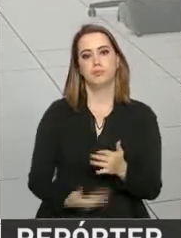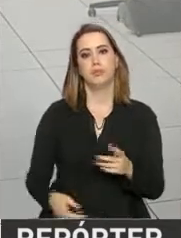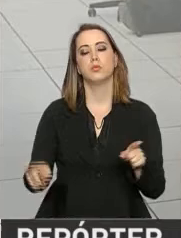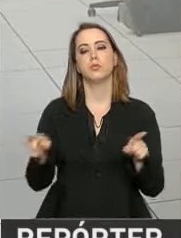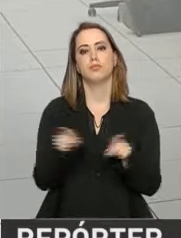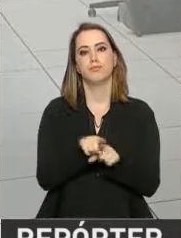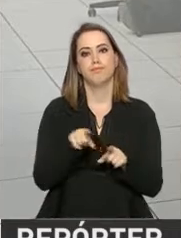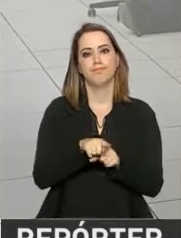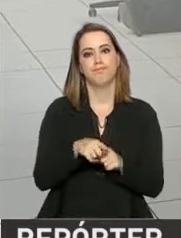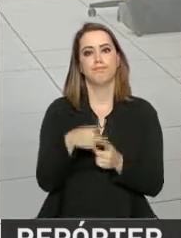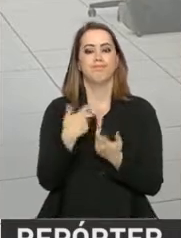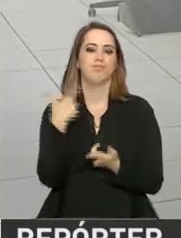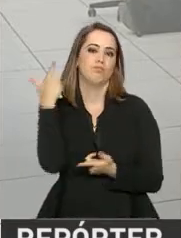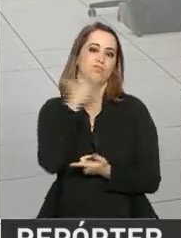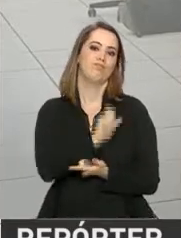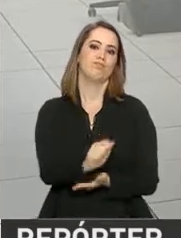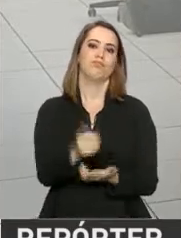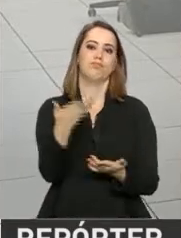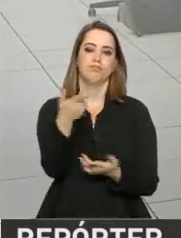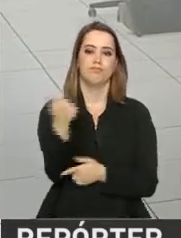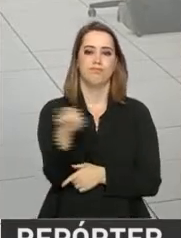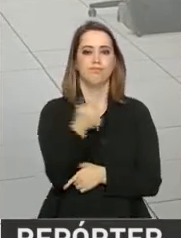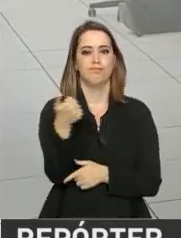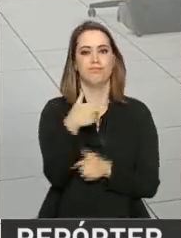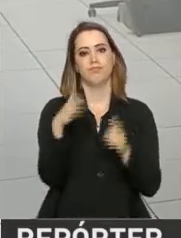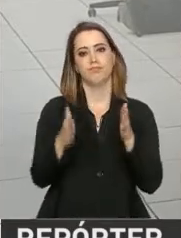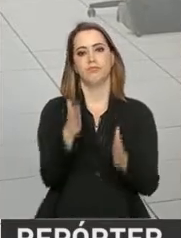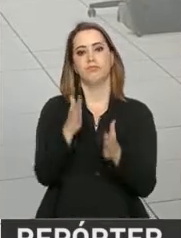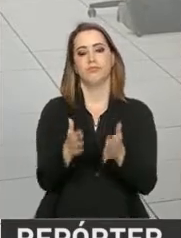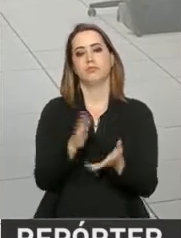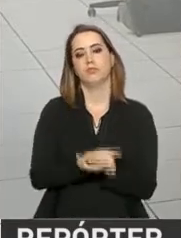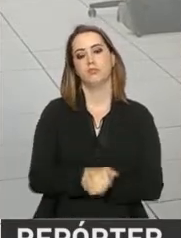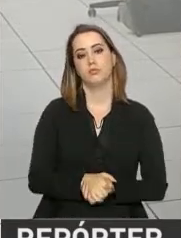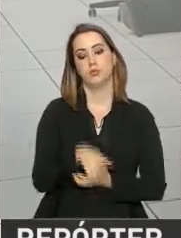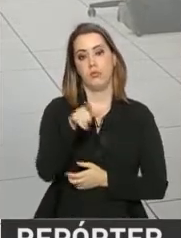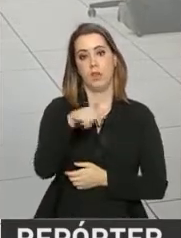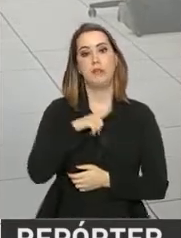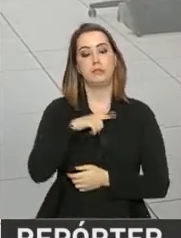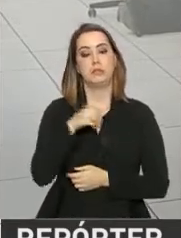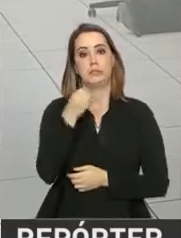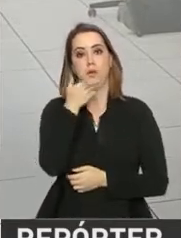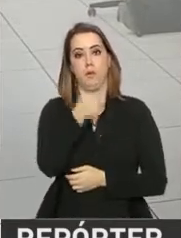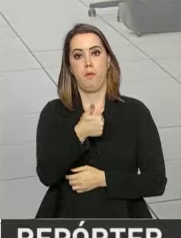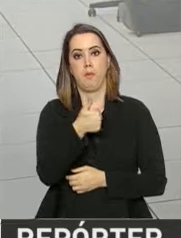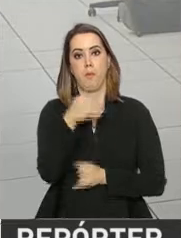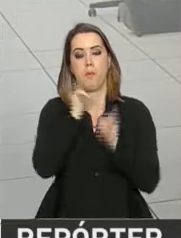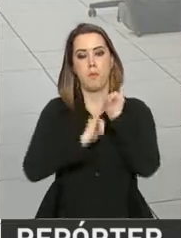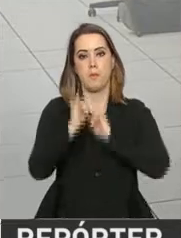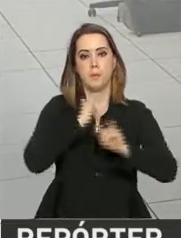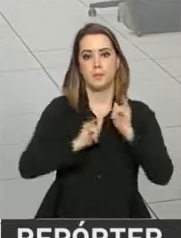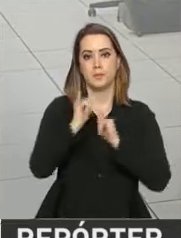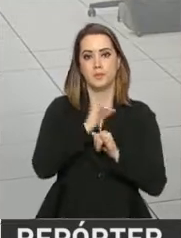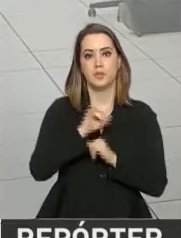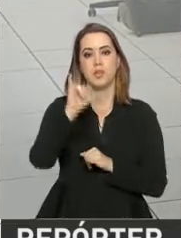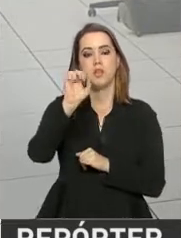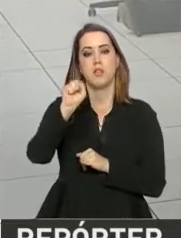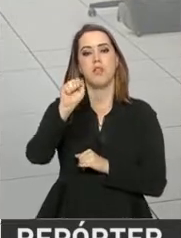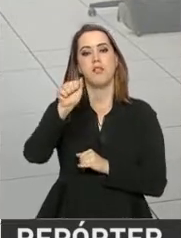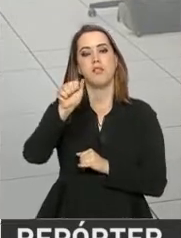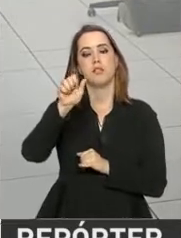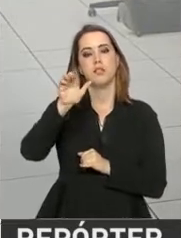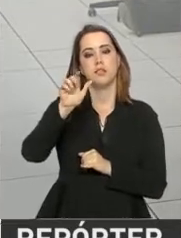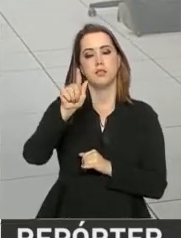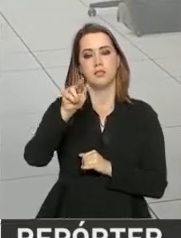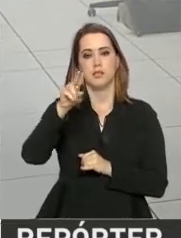jogos não conseguiu passar da primeira fase da competição. Mas também teve notícia boa hoje, José Luiz. O Isaquias